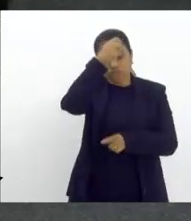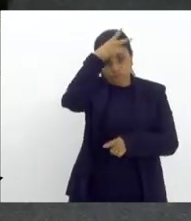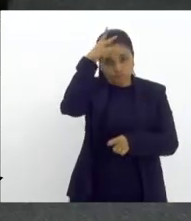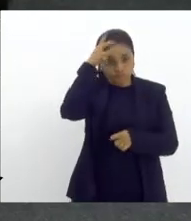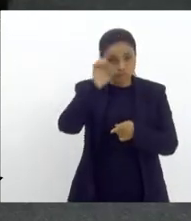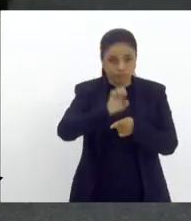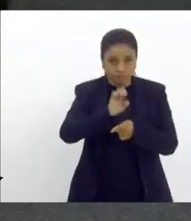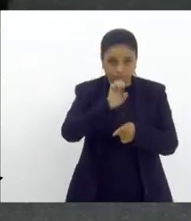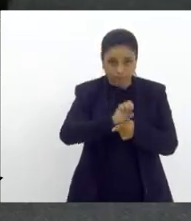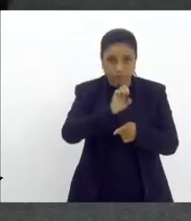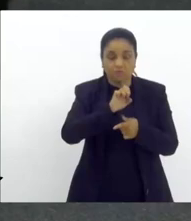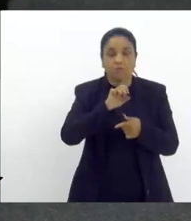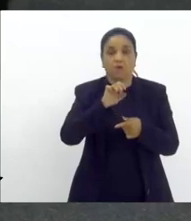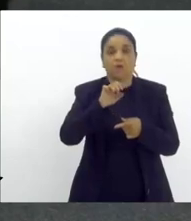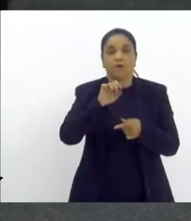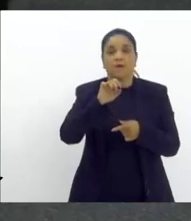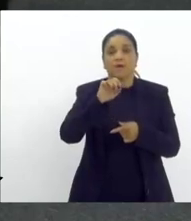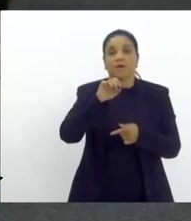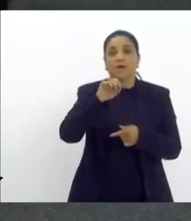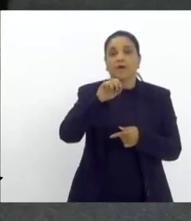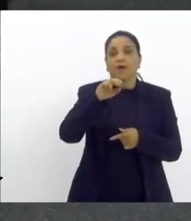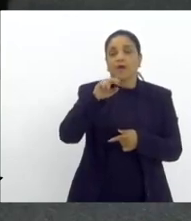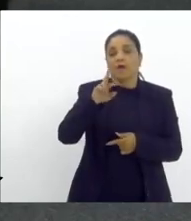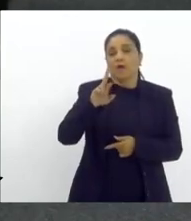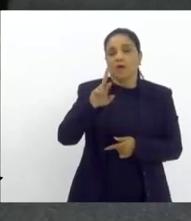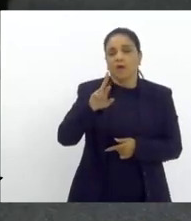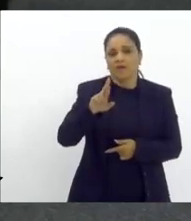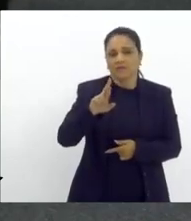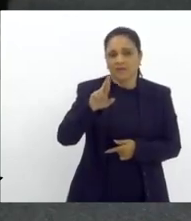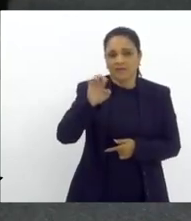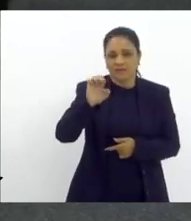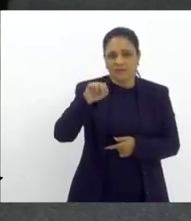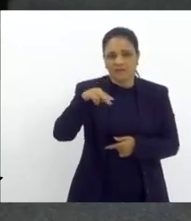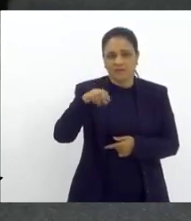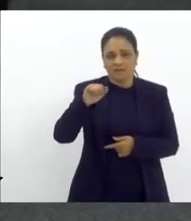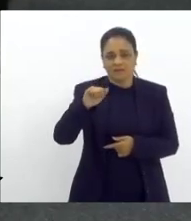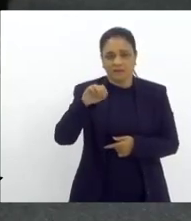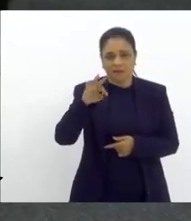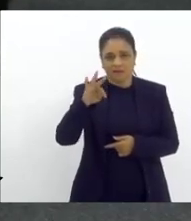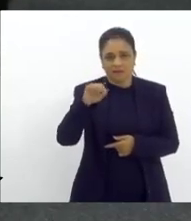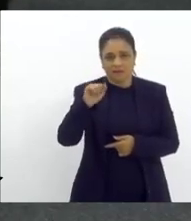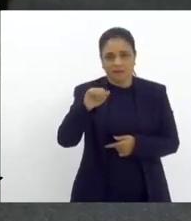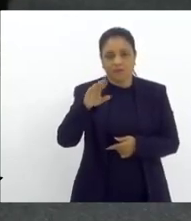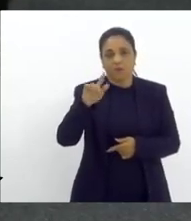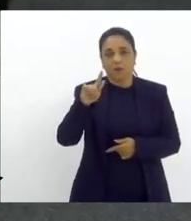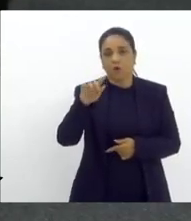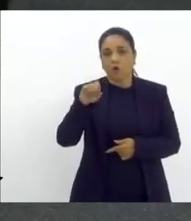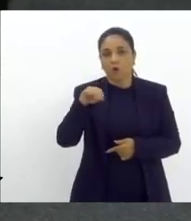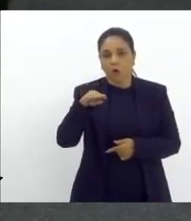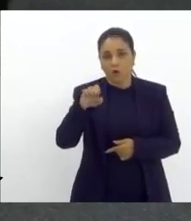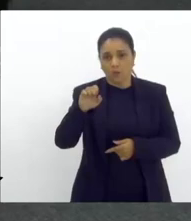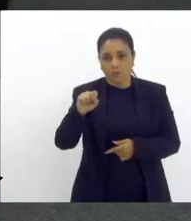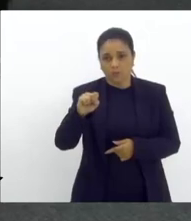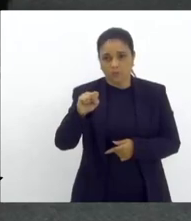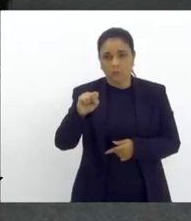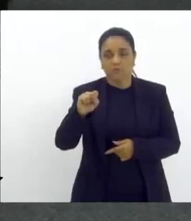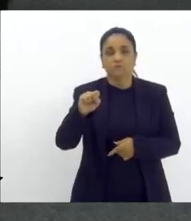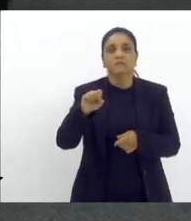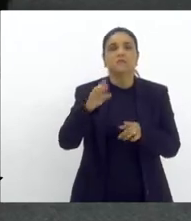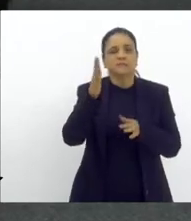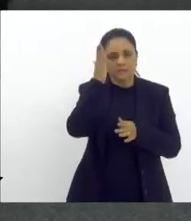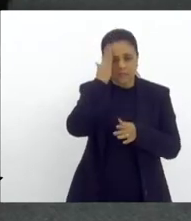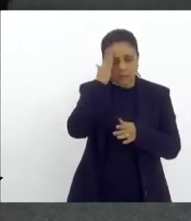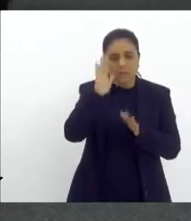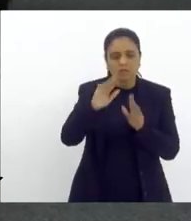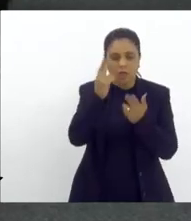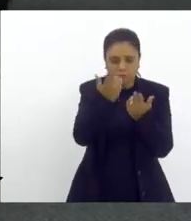uma mulher negra que veio da pobreza já dormiu na rua que sabe muito bem Onde a fome aperta